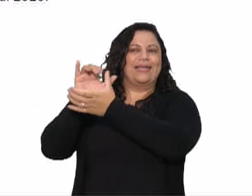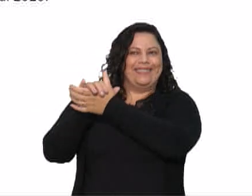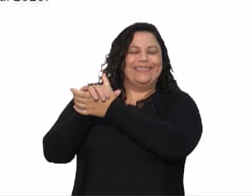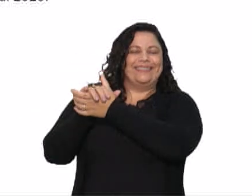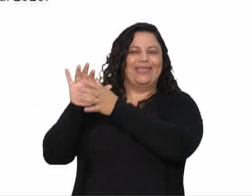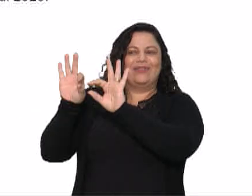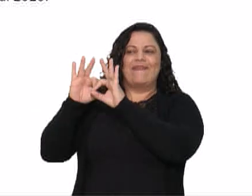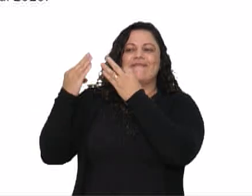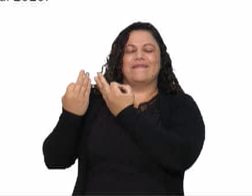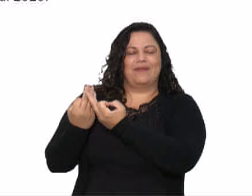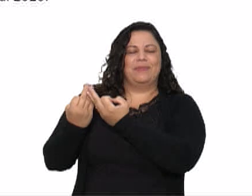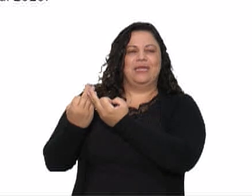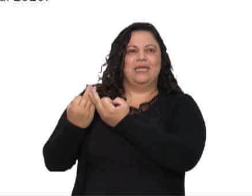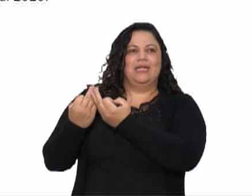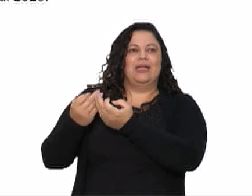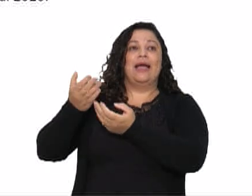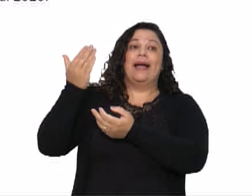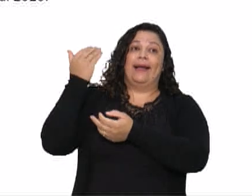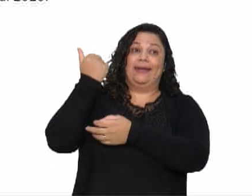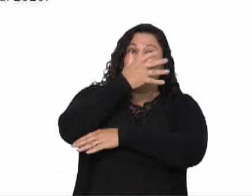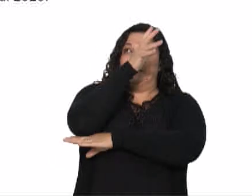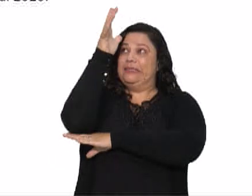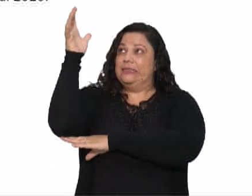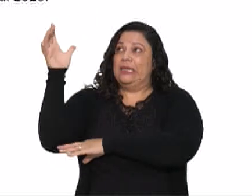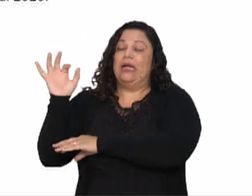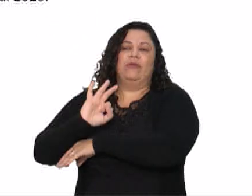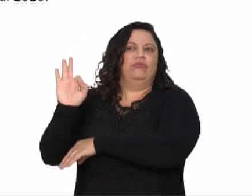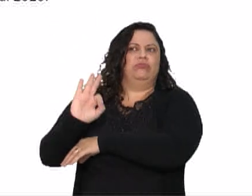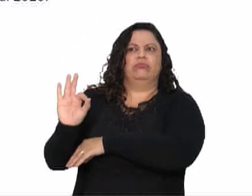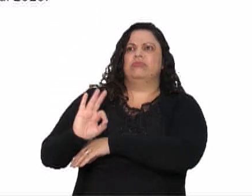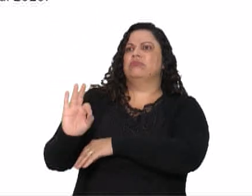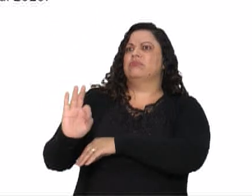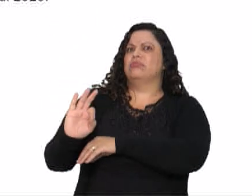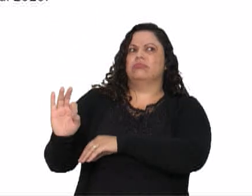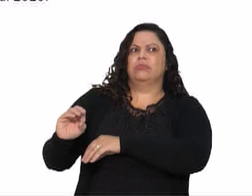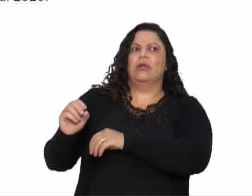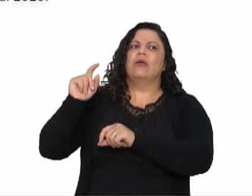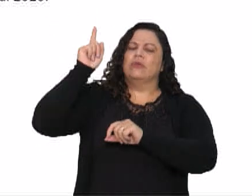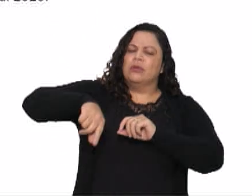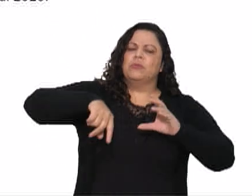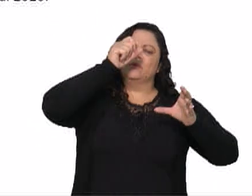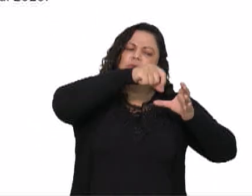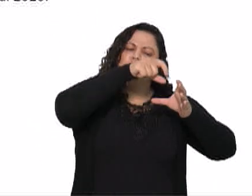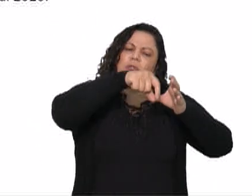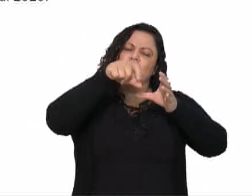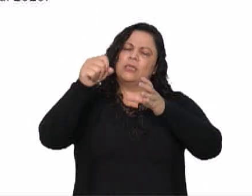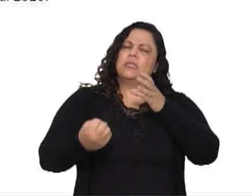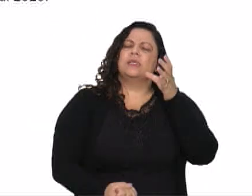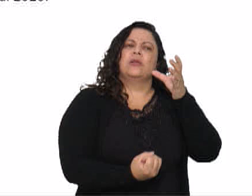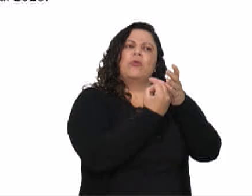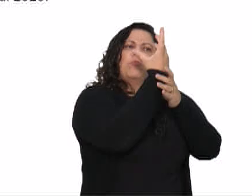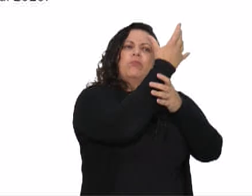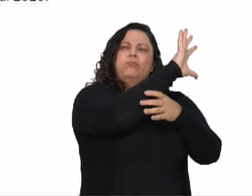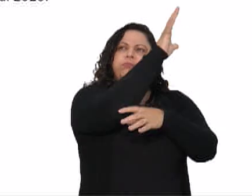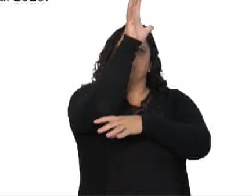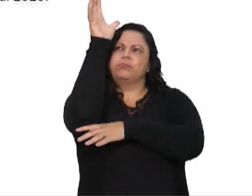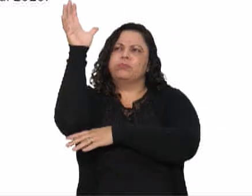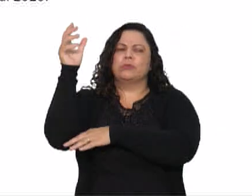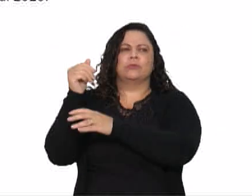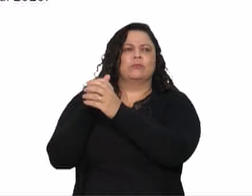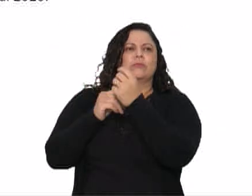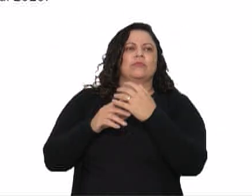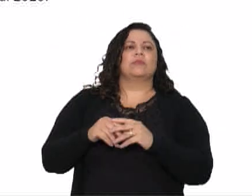tão arborizado, depois foi arborizado no seu retorno, no seu entorno, né? Observamos que esta casa ela tem linhas